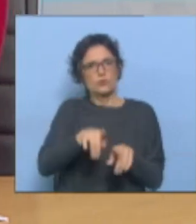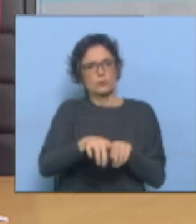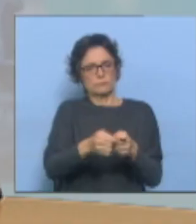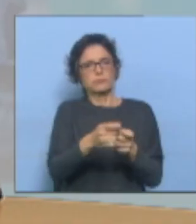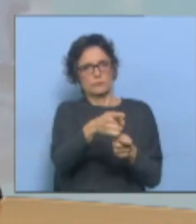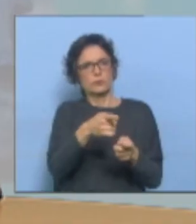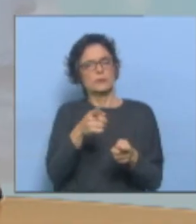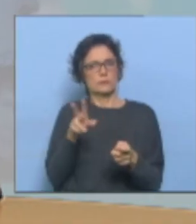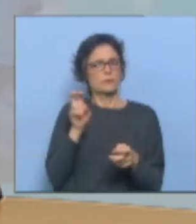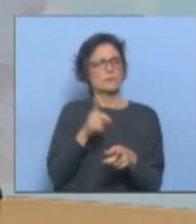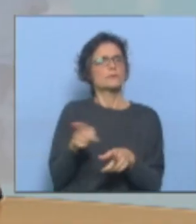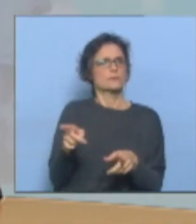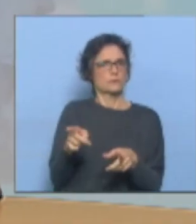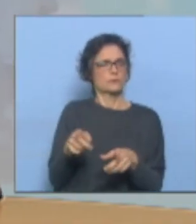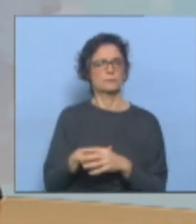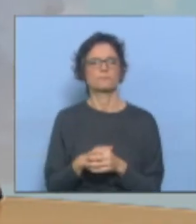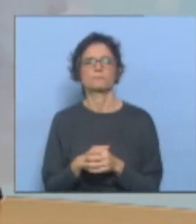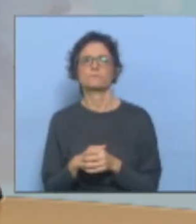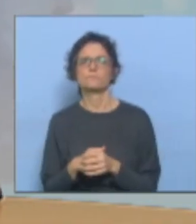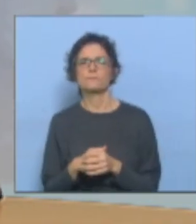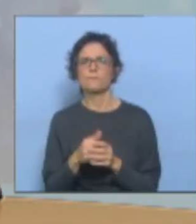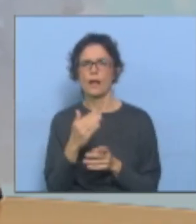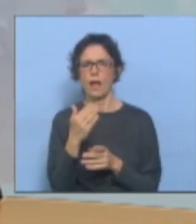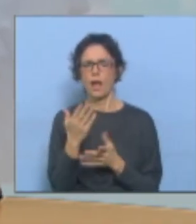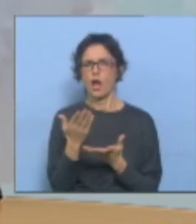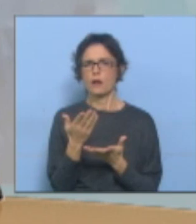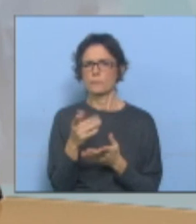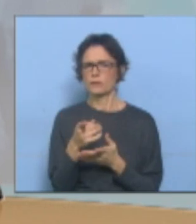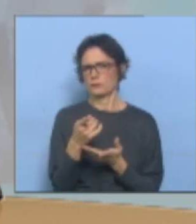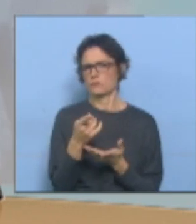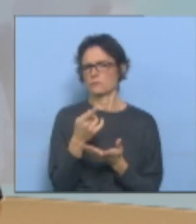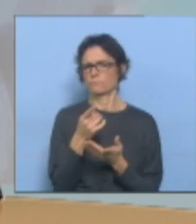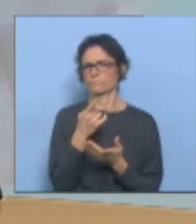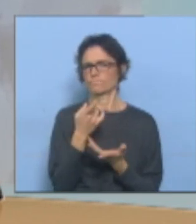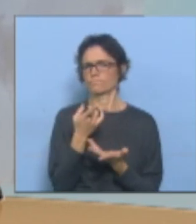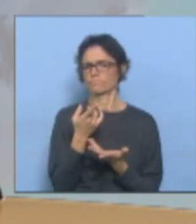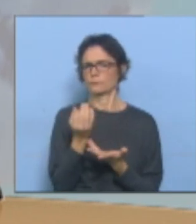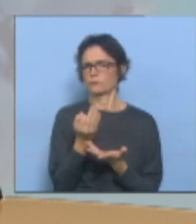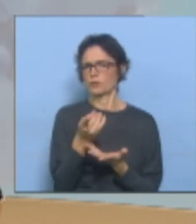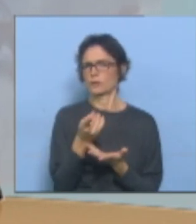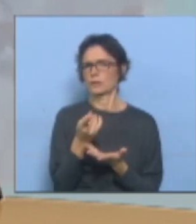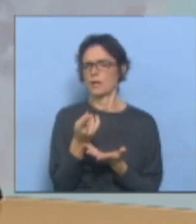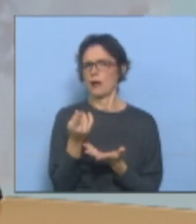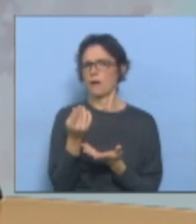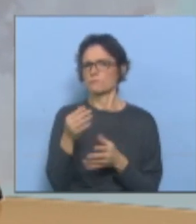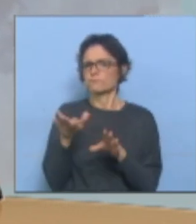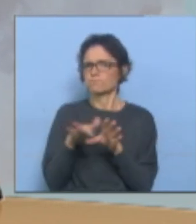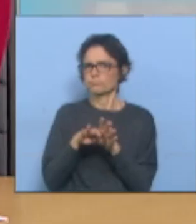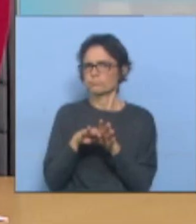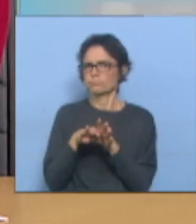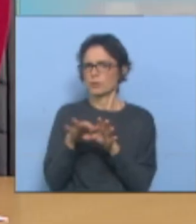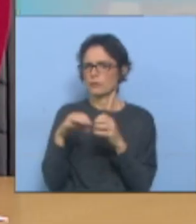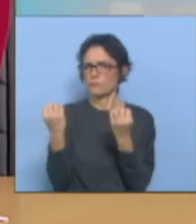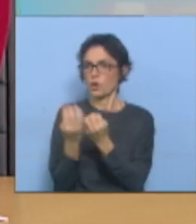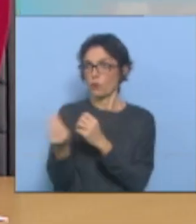mostra que, de facto, a apatia ou a indiferença dos jovens não é assim tão generalizada. Há aqui esta participação cívica muito concreta. Sim, os